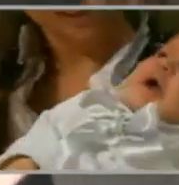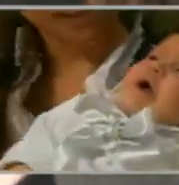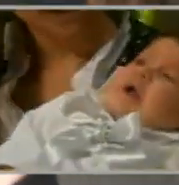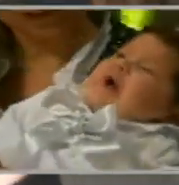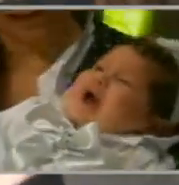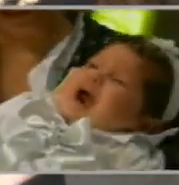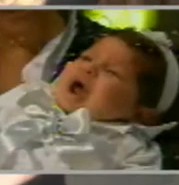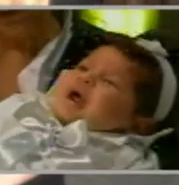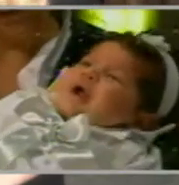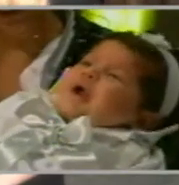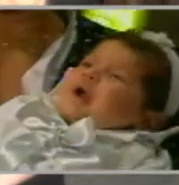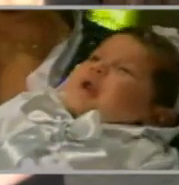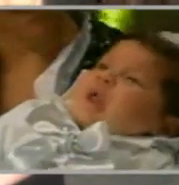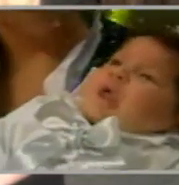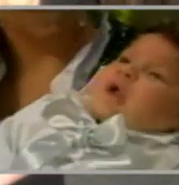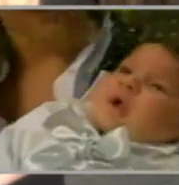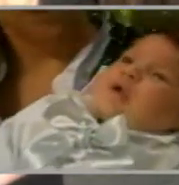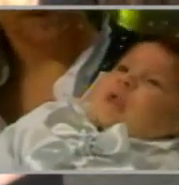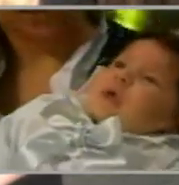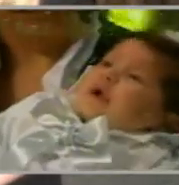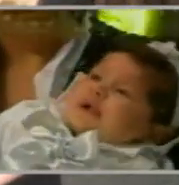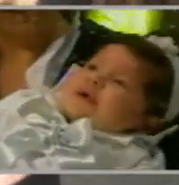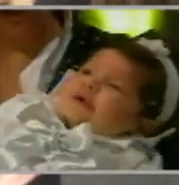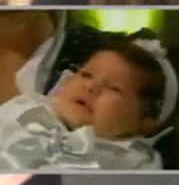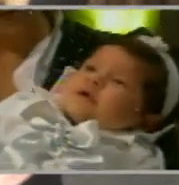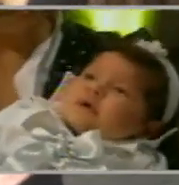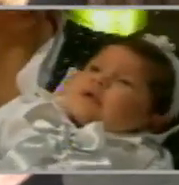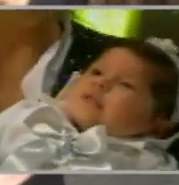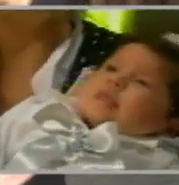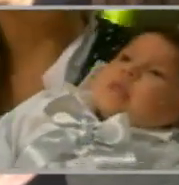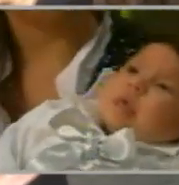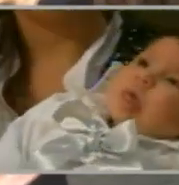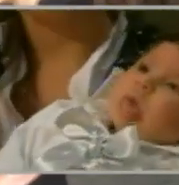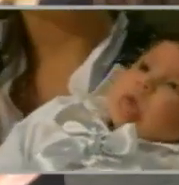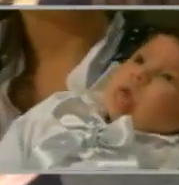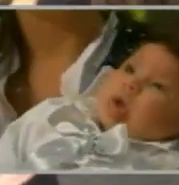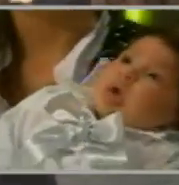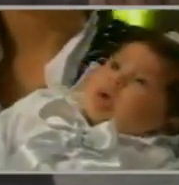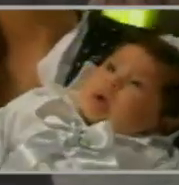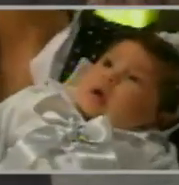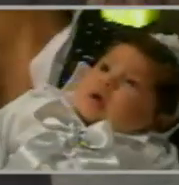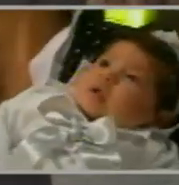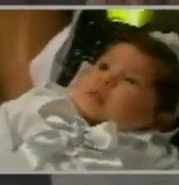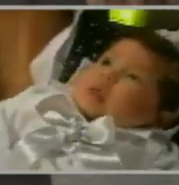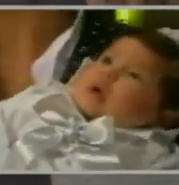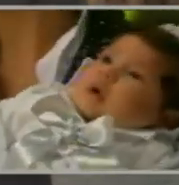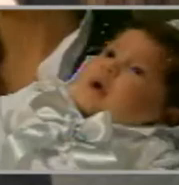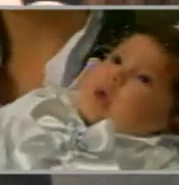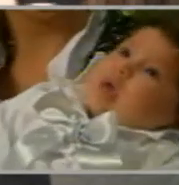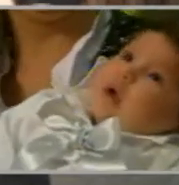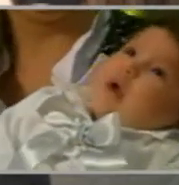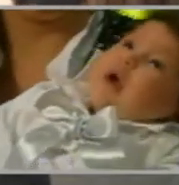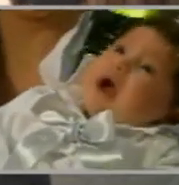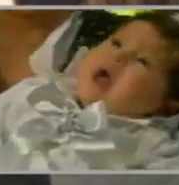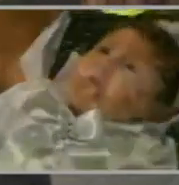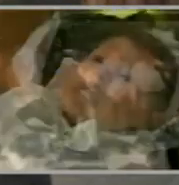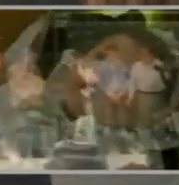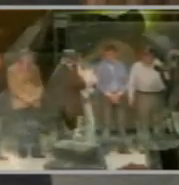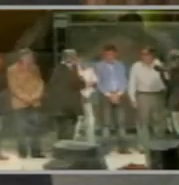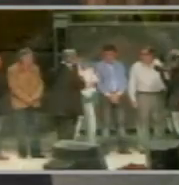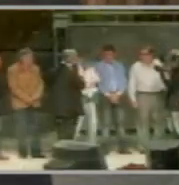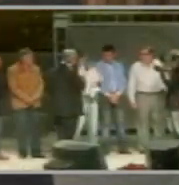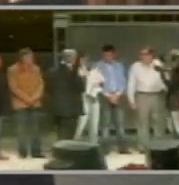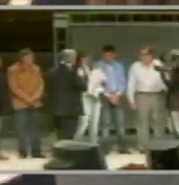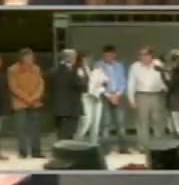Aí, olha só que coisa linda. Que coisa. Você gosta de aparecer na televisão, hein? Já